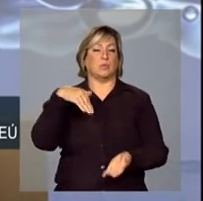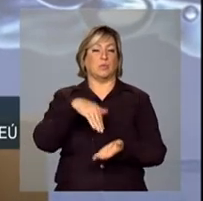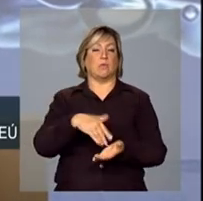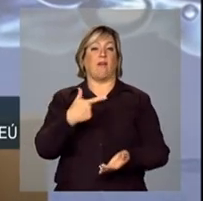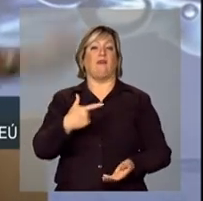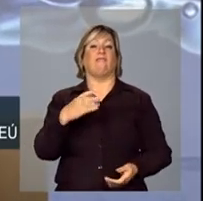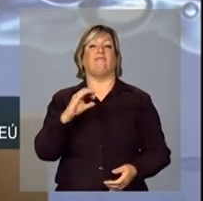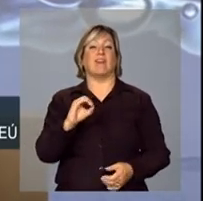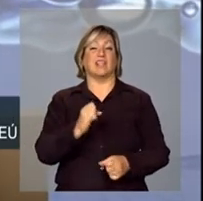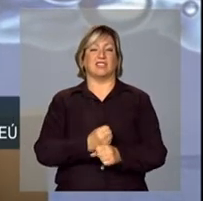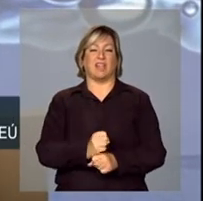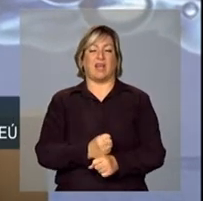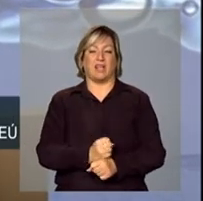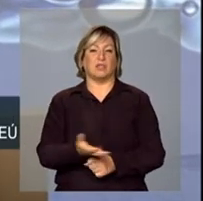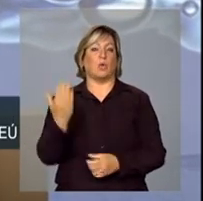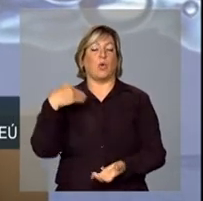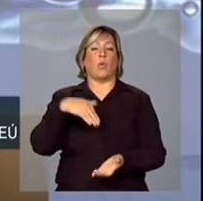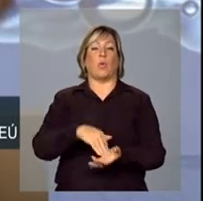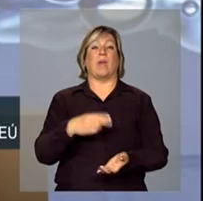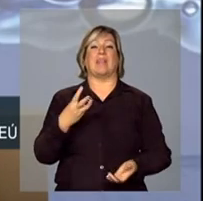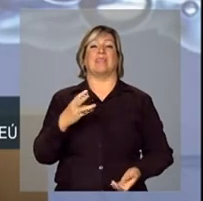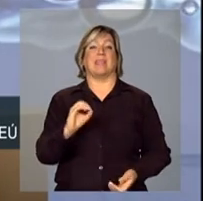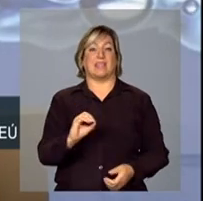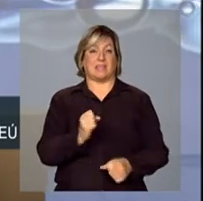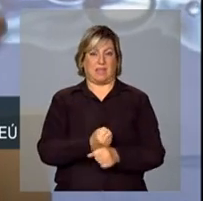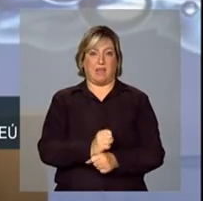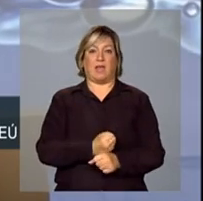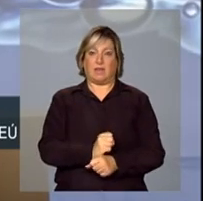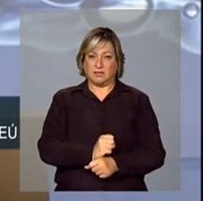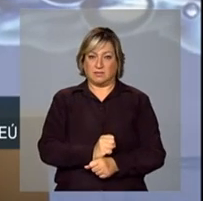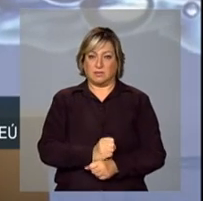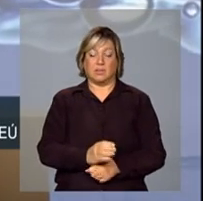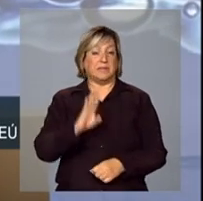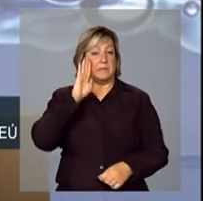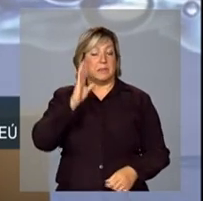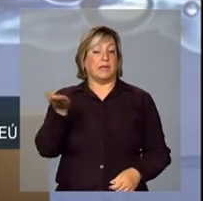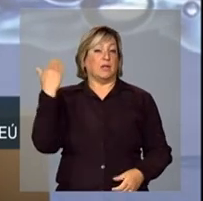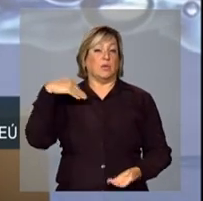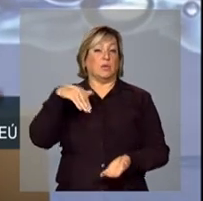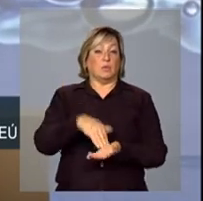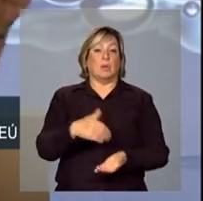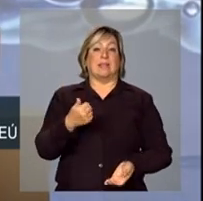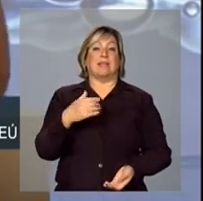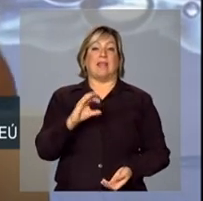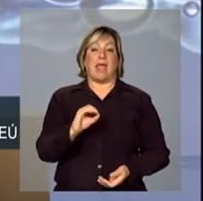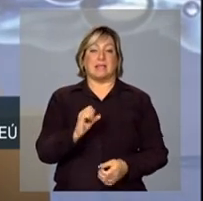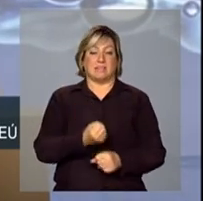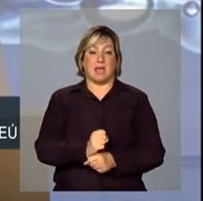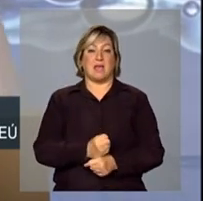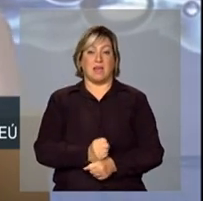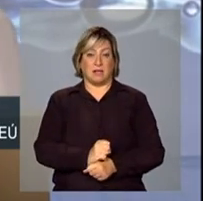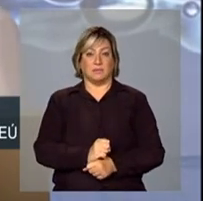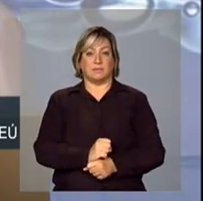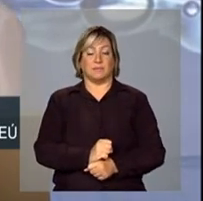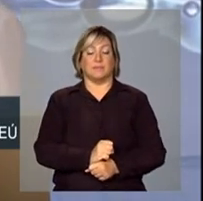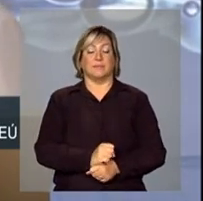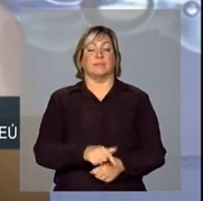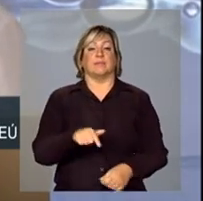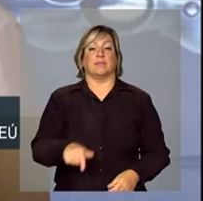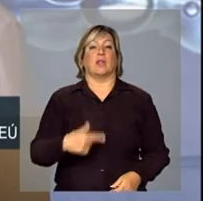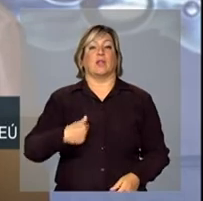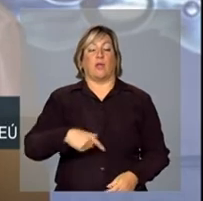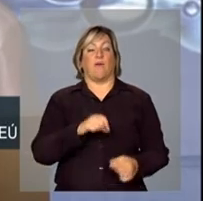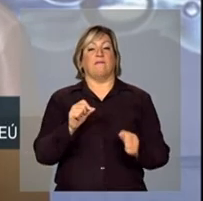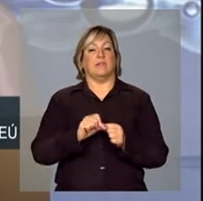anos, nesses últimos 30 anos, e, sobretudo, nos últimos 10 anos. E nesses últimos 30 anos,